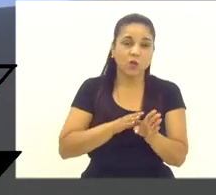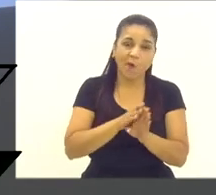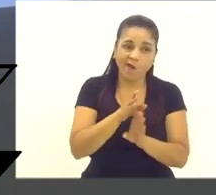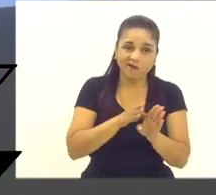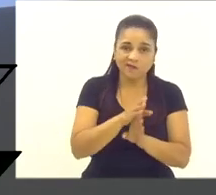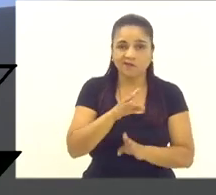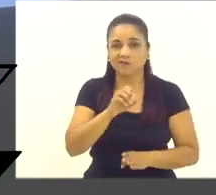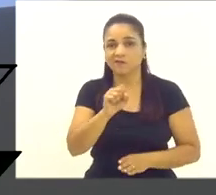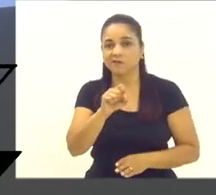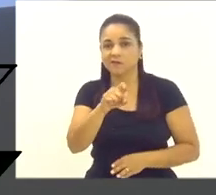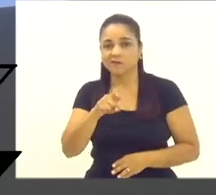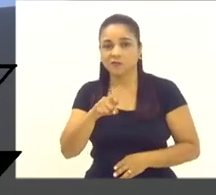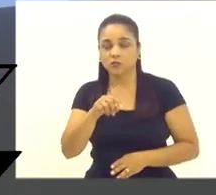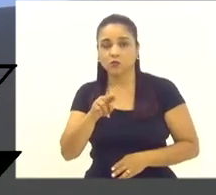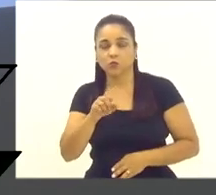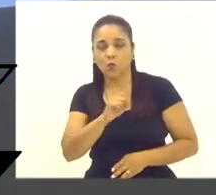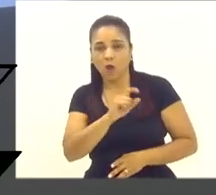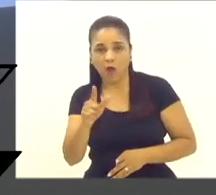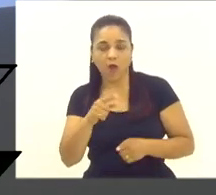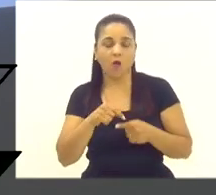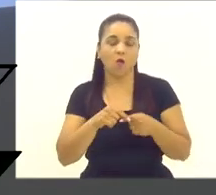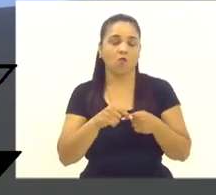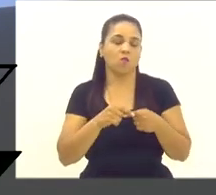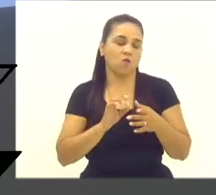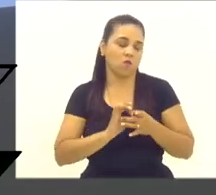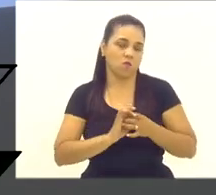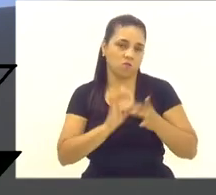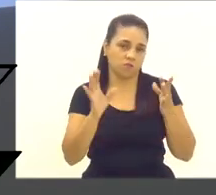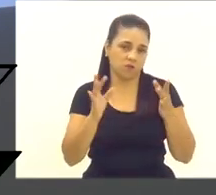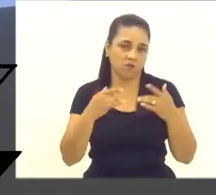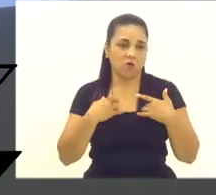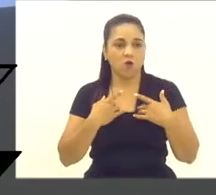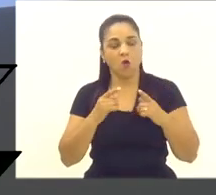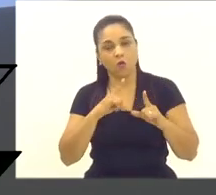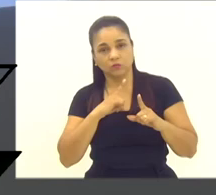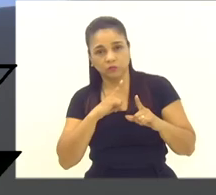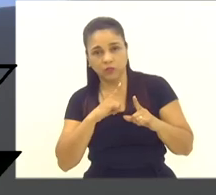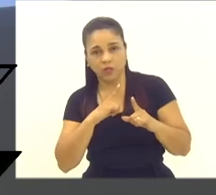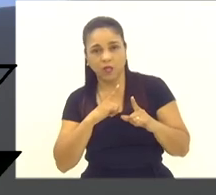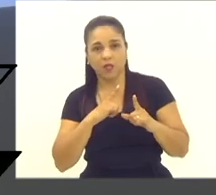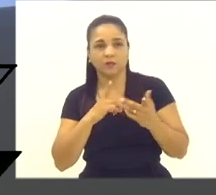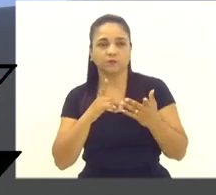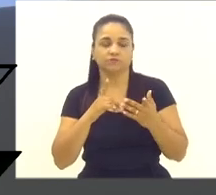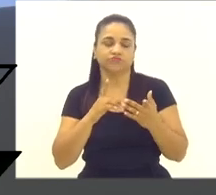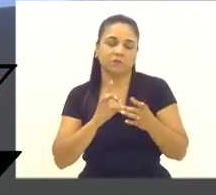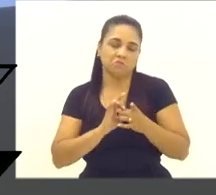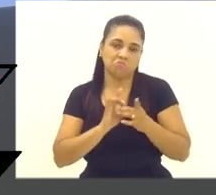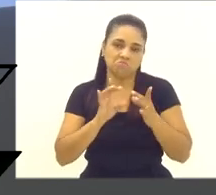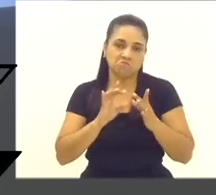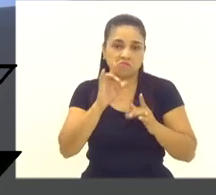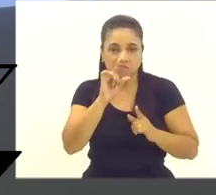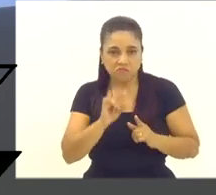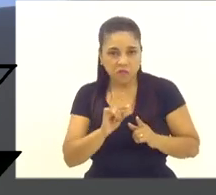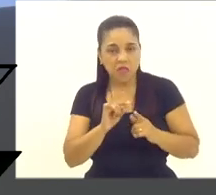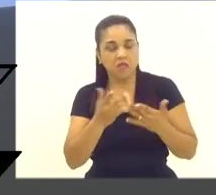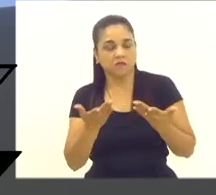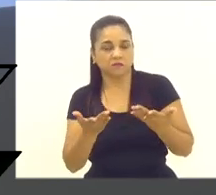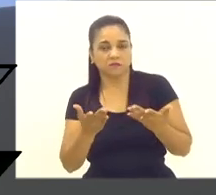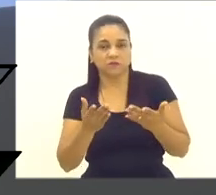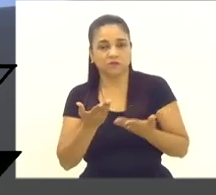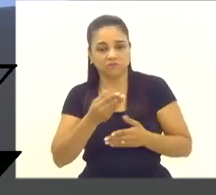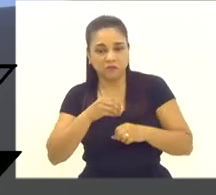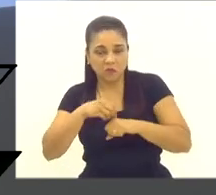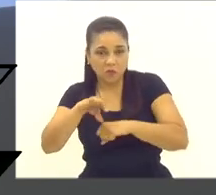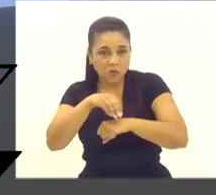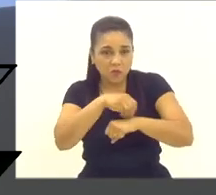compilado sem consentimento ou com um consentimento muito baixo né o compartilhamento